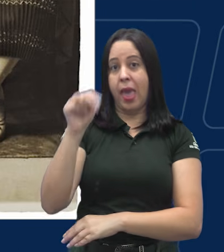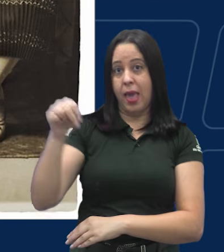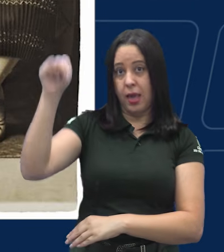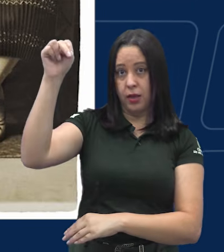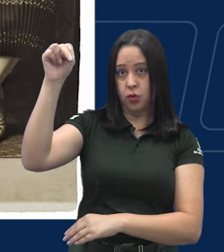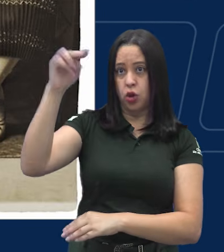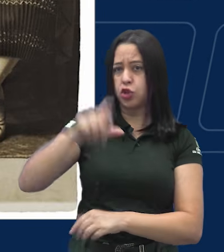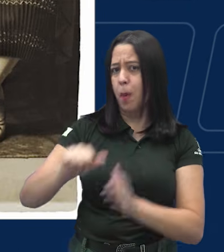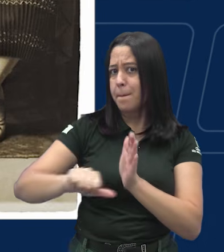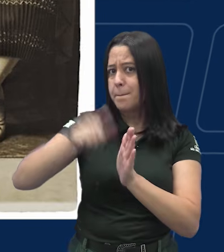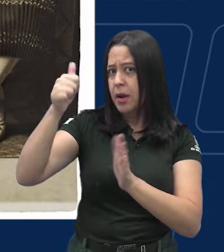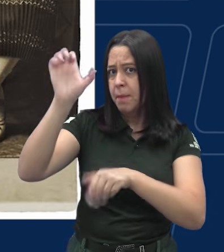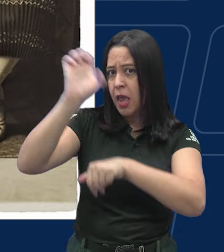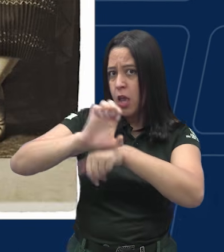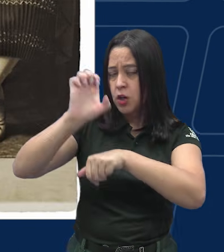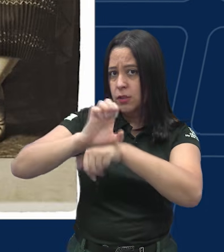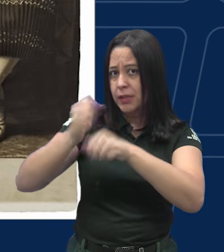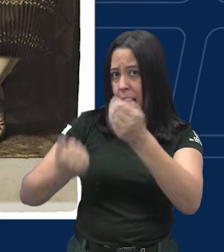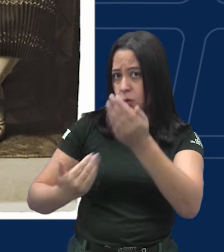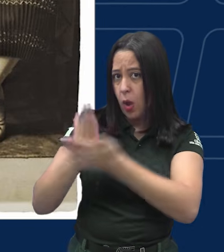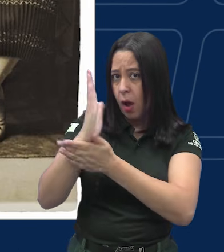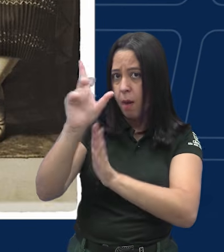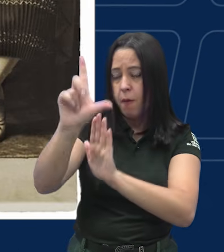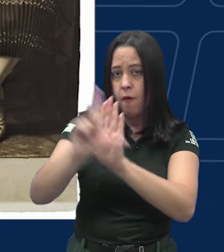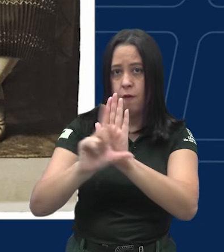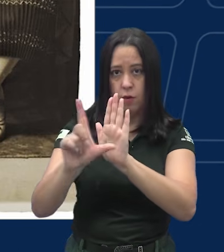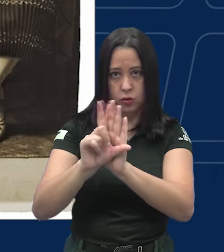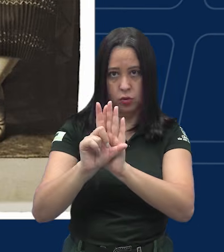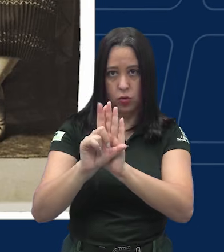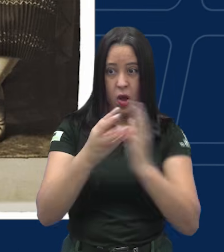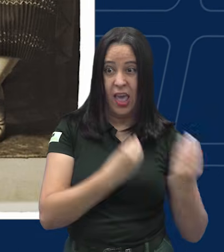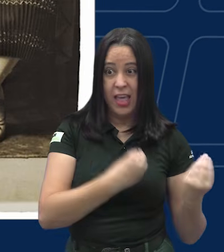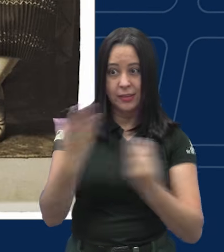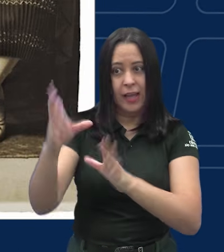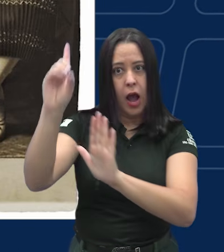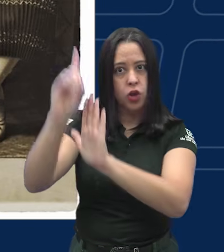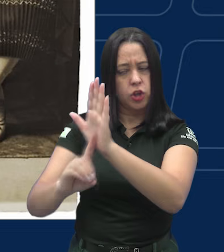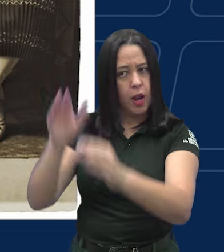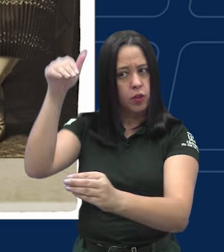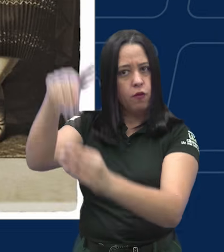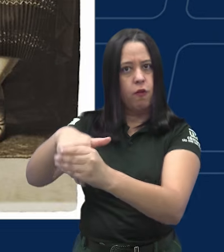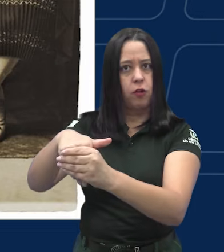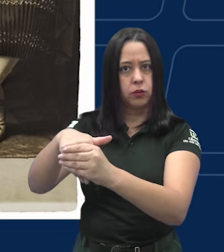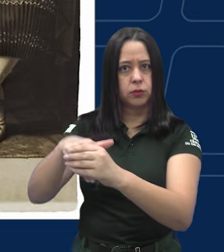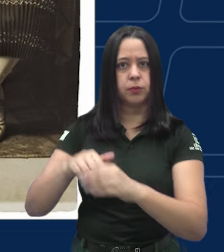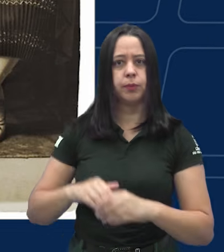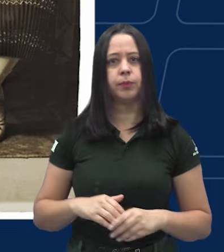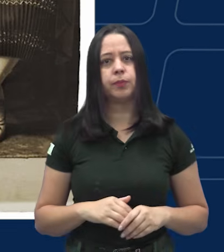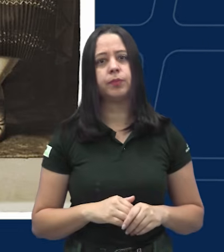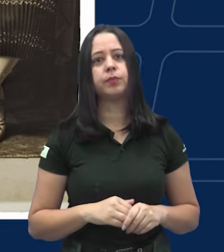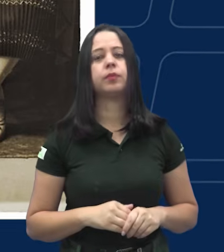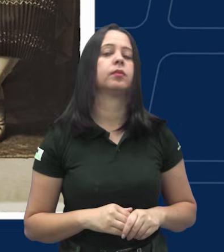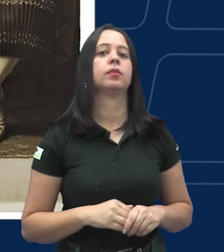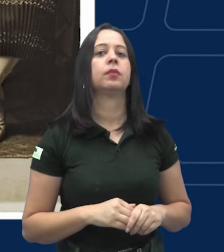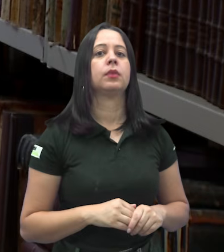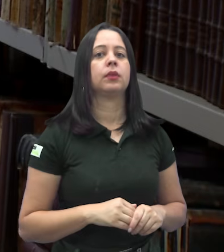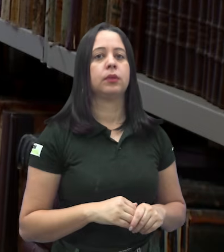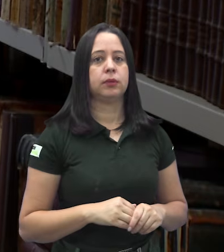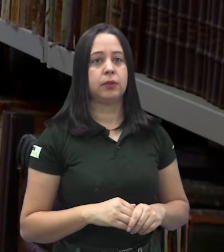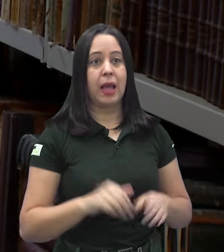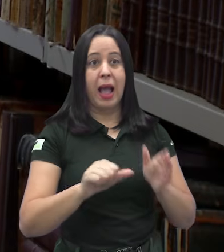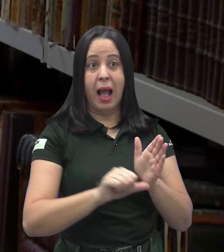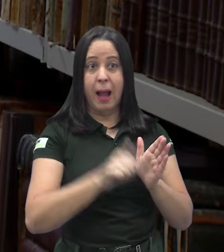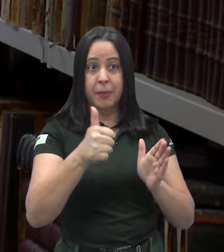foi pioneiro, aprovando em 1927 uma lei que garantiu o direito ao voto às mulheres.